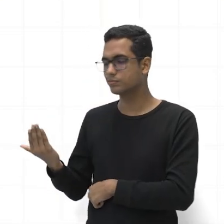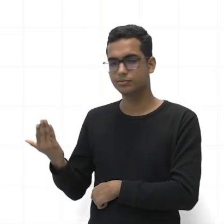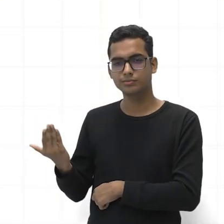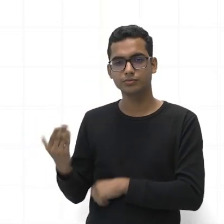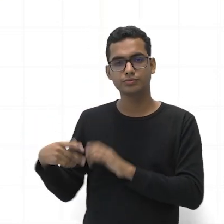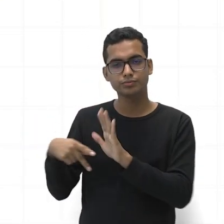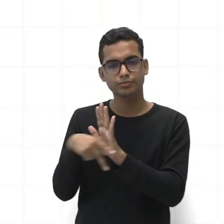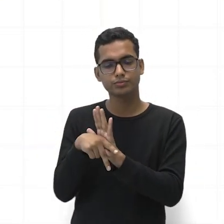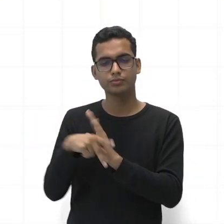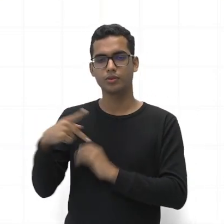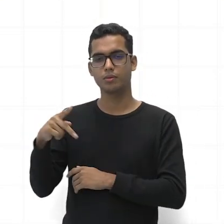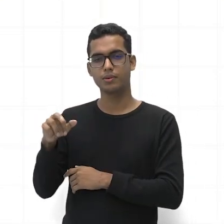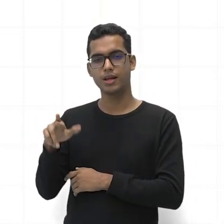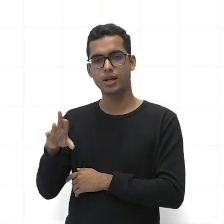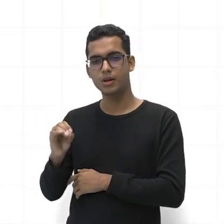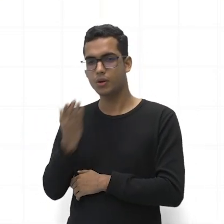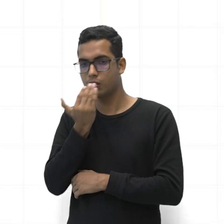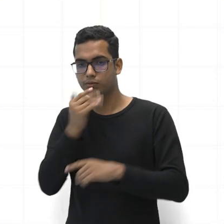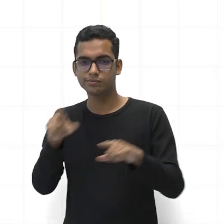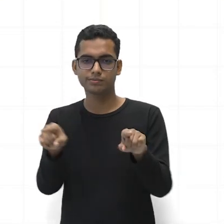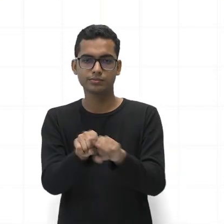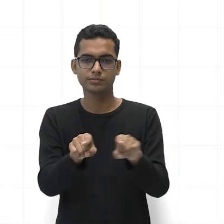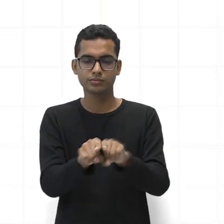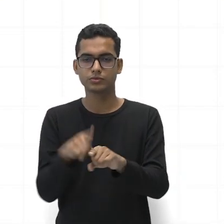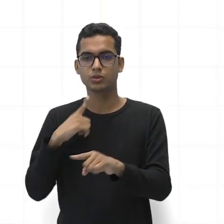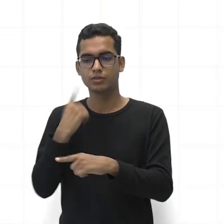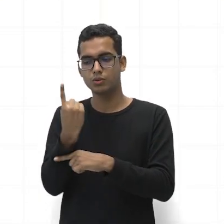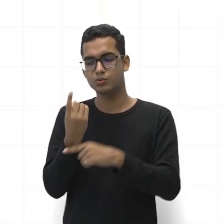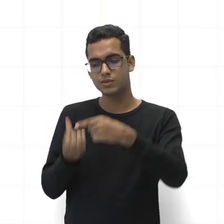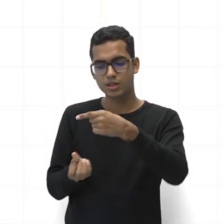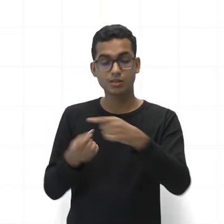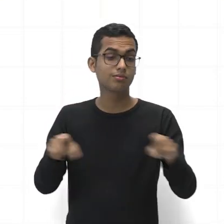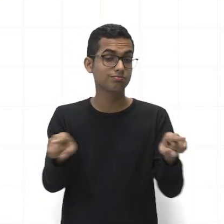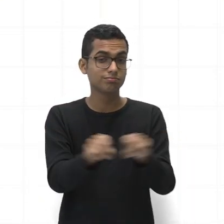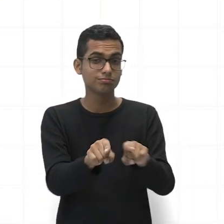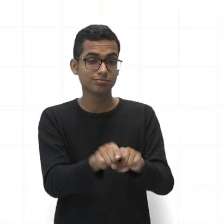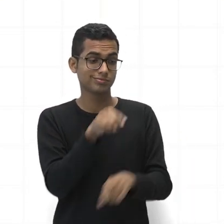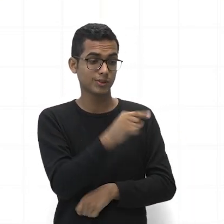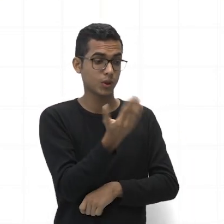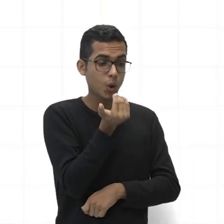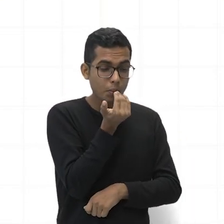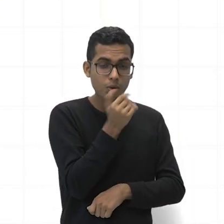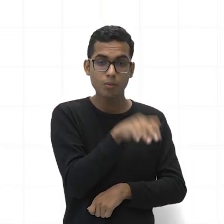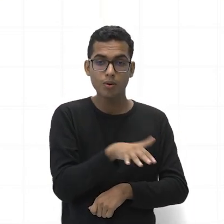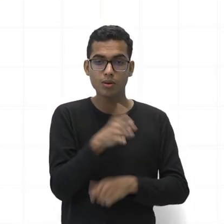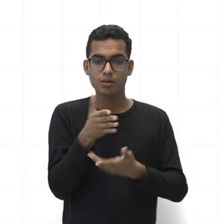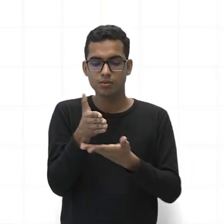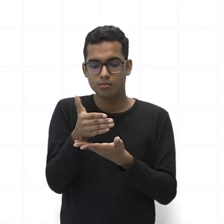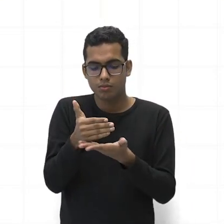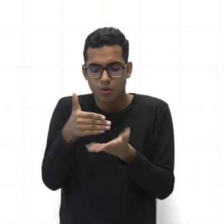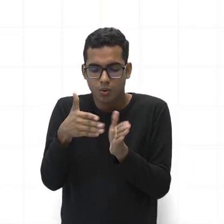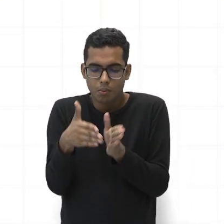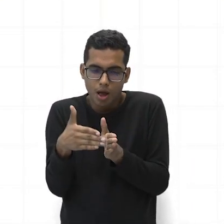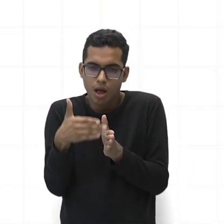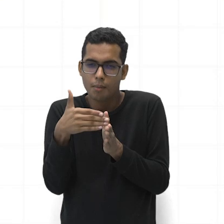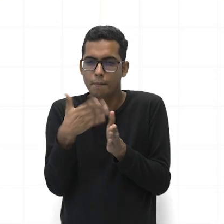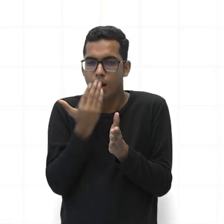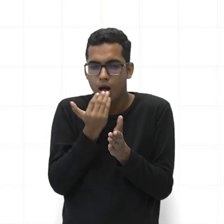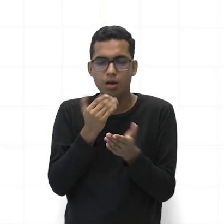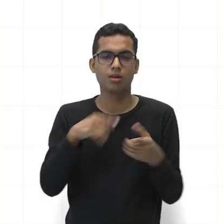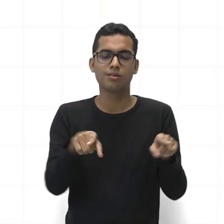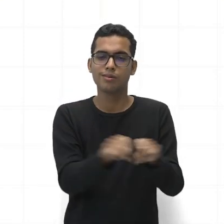parte de Isabela também representa uma parte de 6, beleza? Então, por isso nós podemos afirmar que